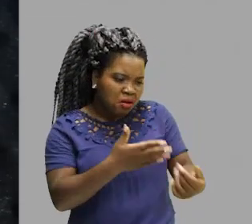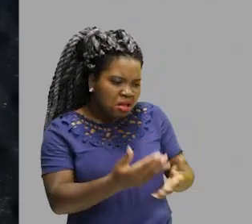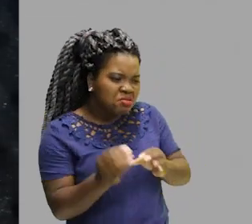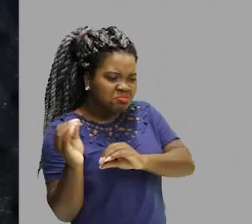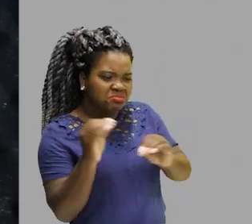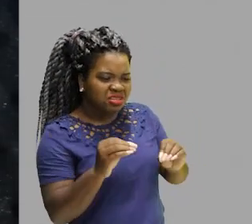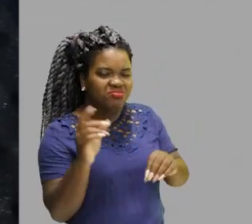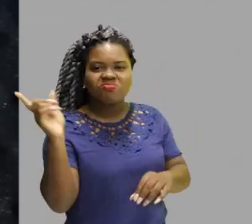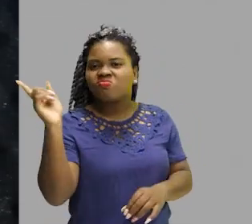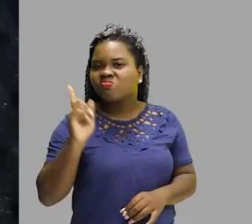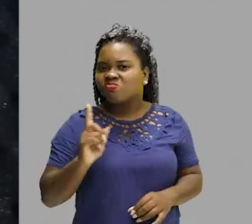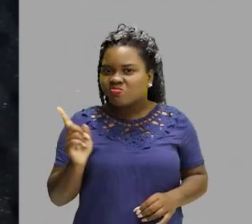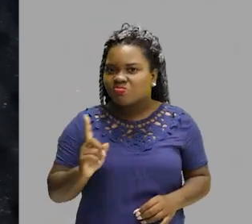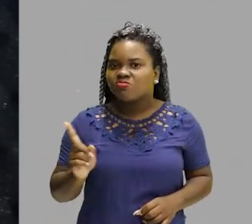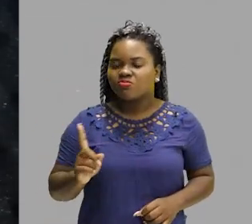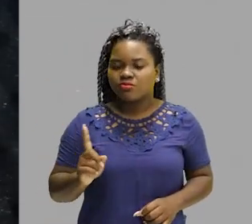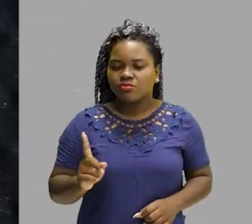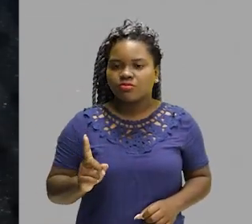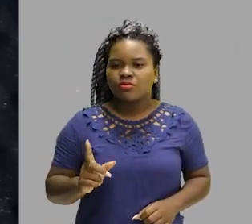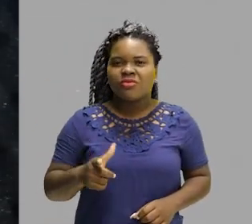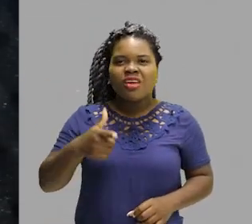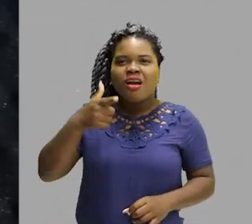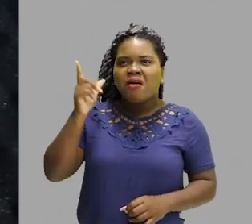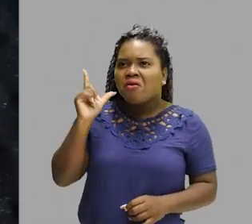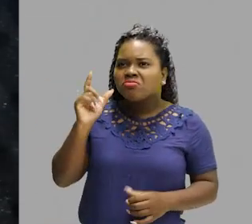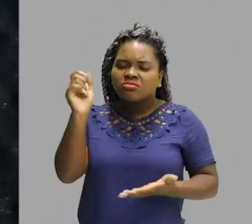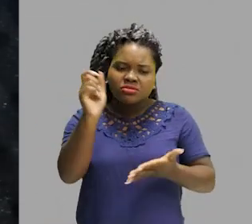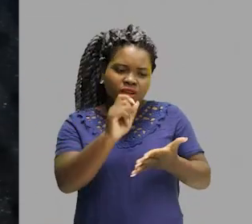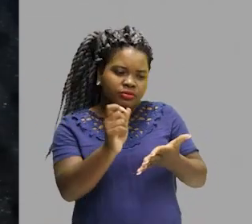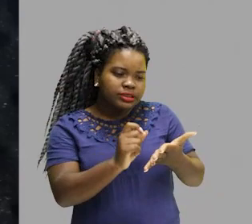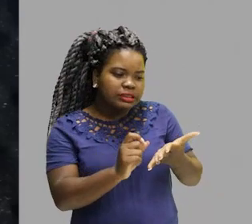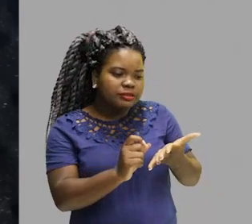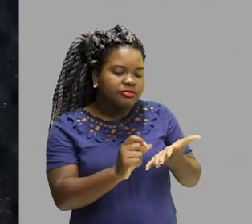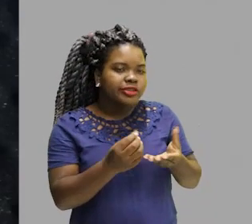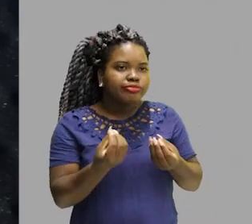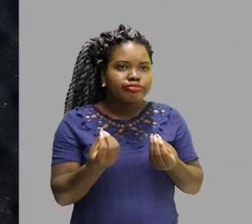não. Né? Ontem eu escrevi assim, mais ou menos assim.